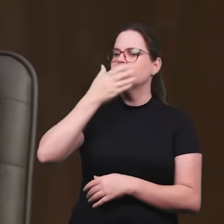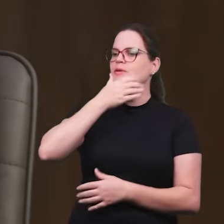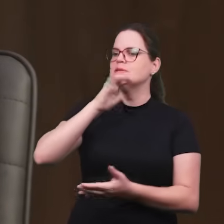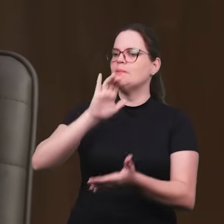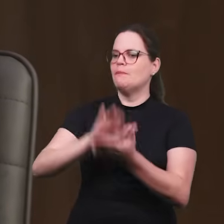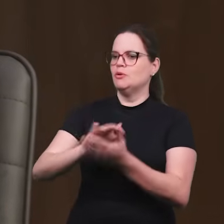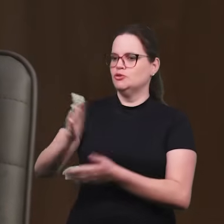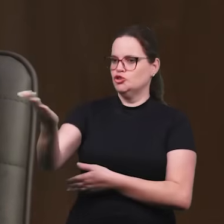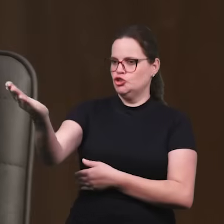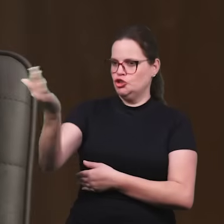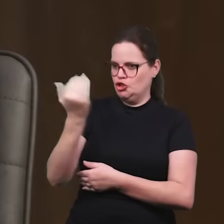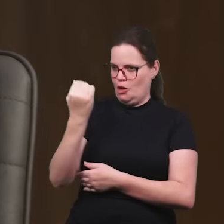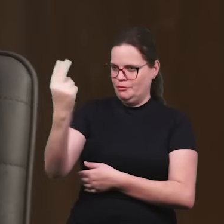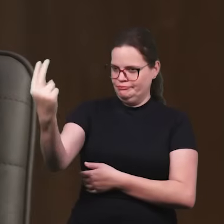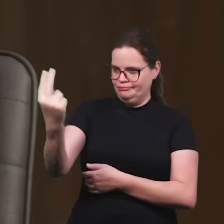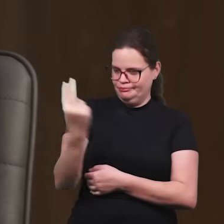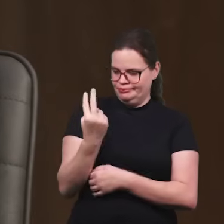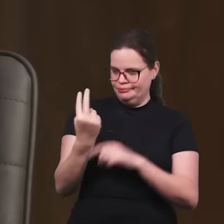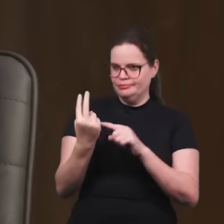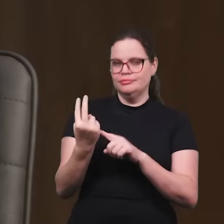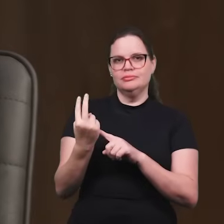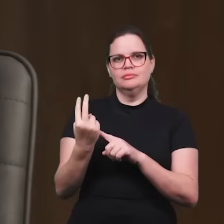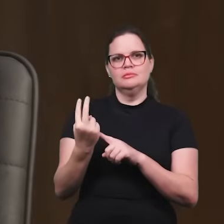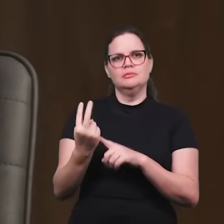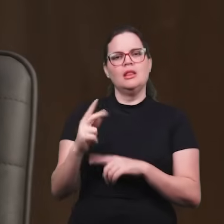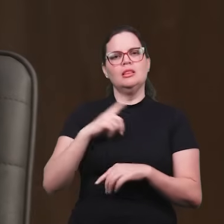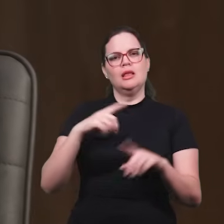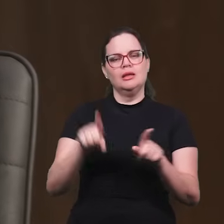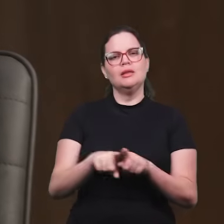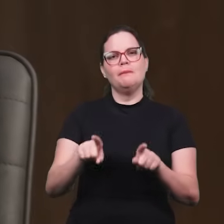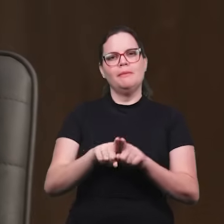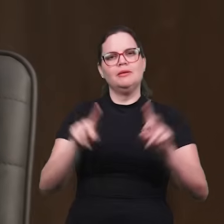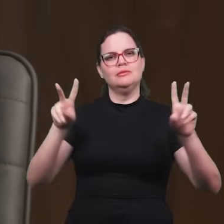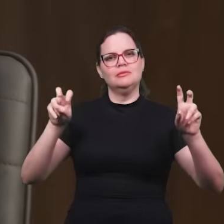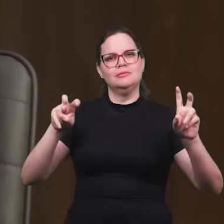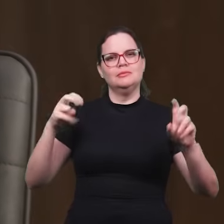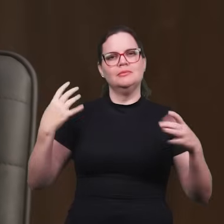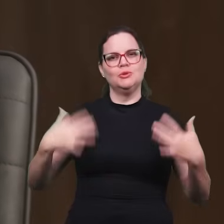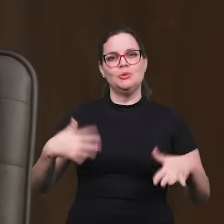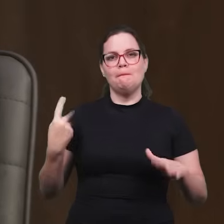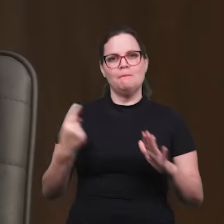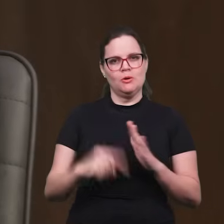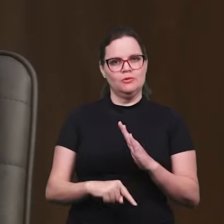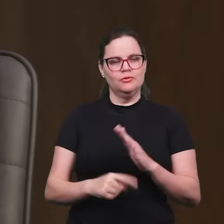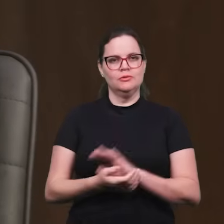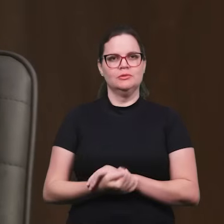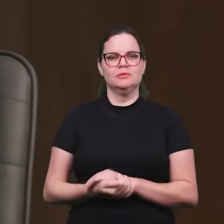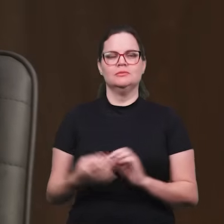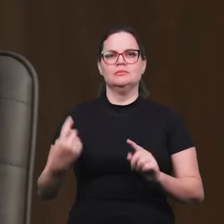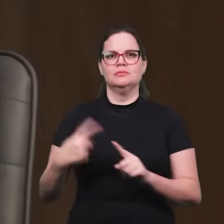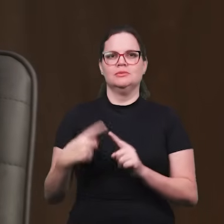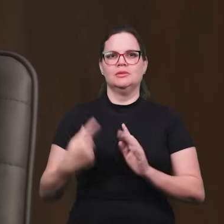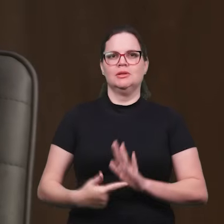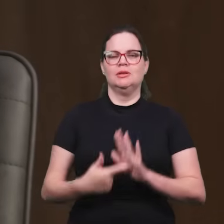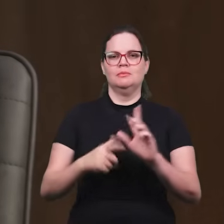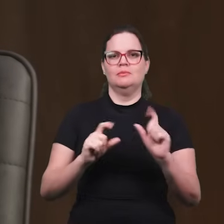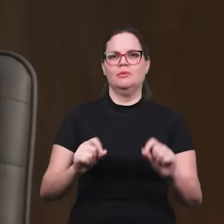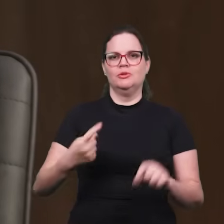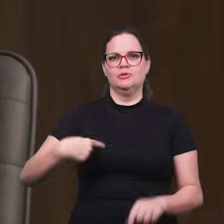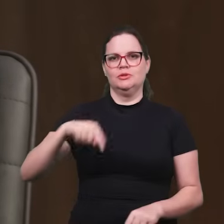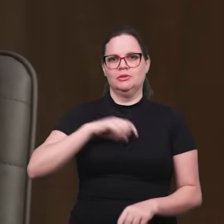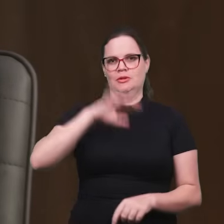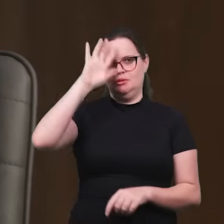cá, traz ainda uma mensagem muito profunda, porque mostra aquilo que nós aprendemos